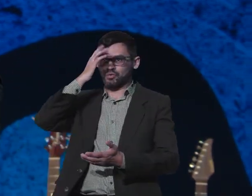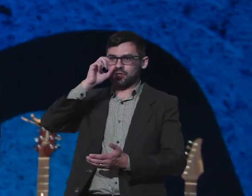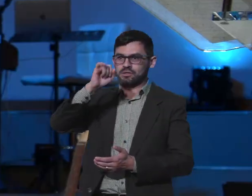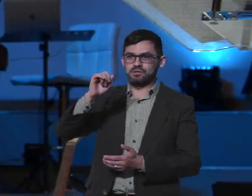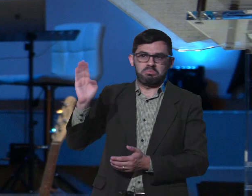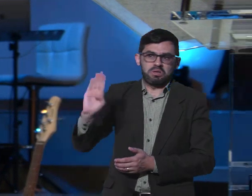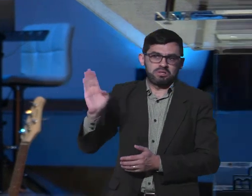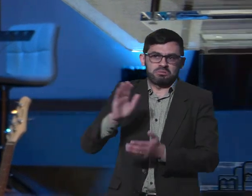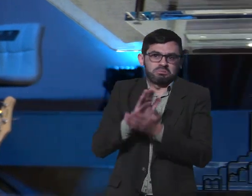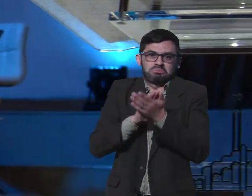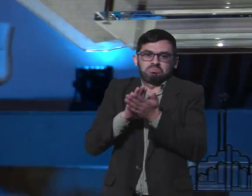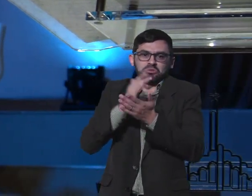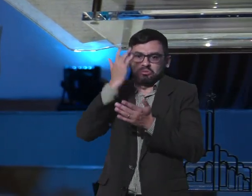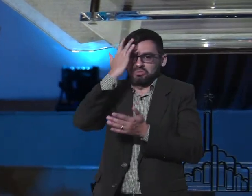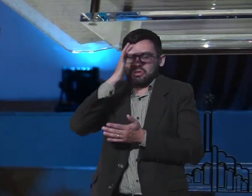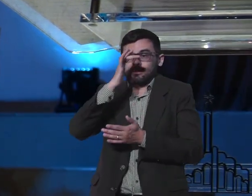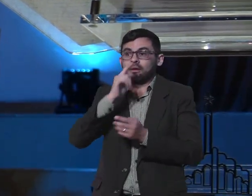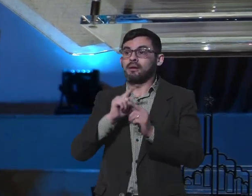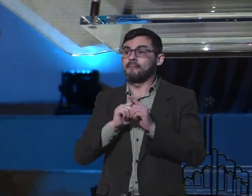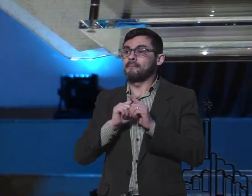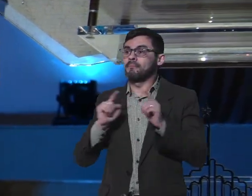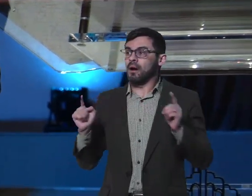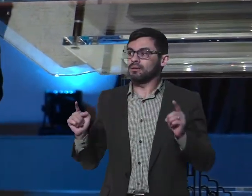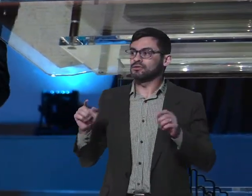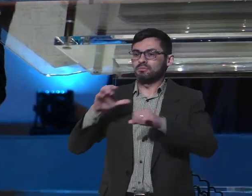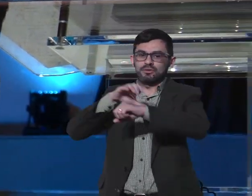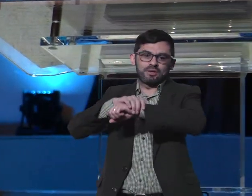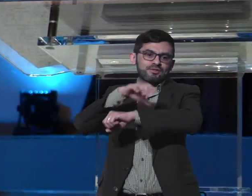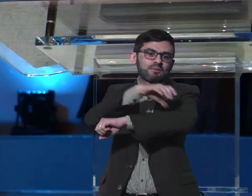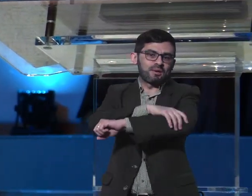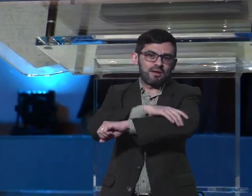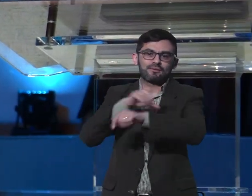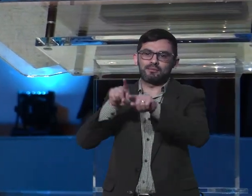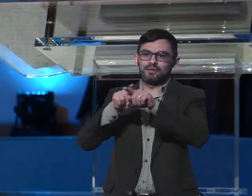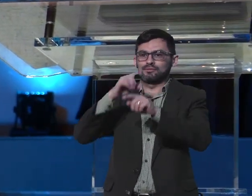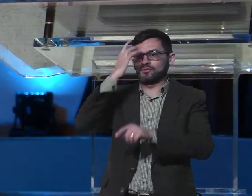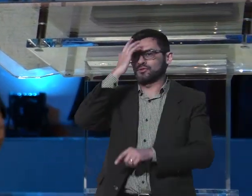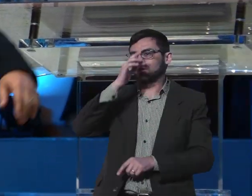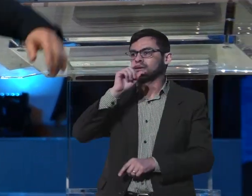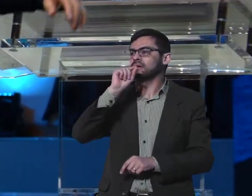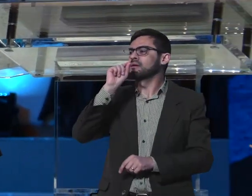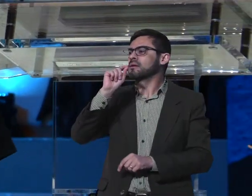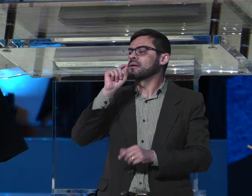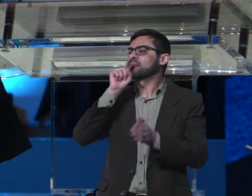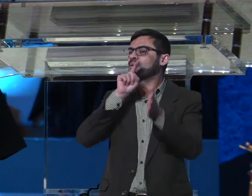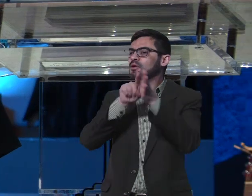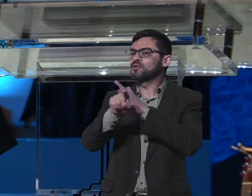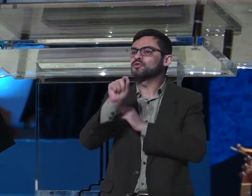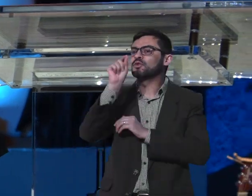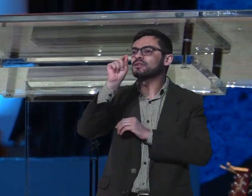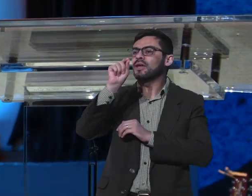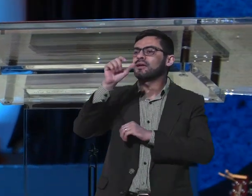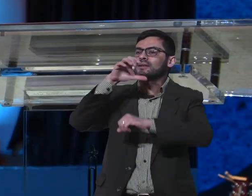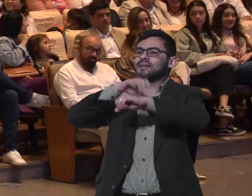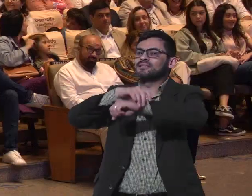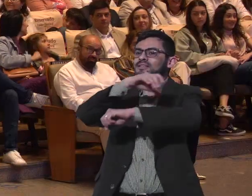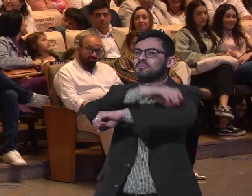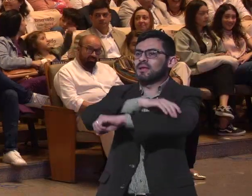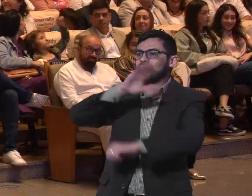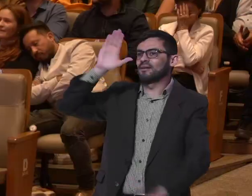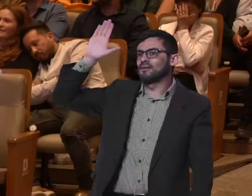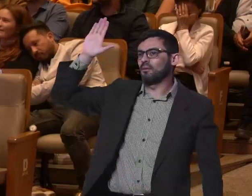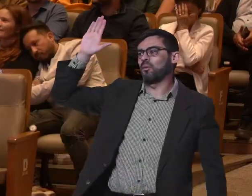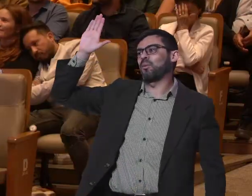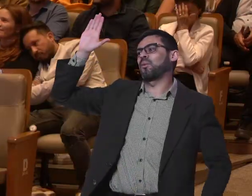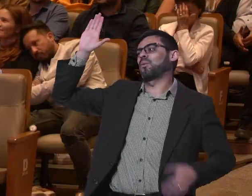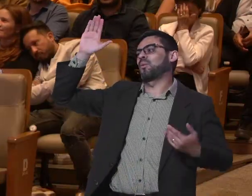batista também. Nem assembleia, porque deve ter uns assembleanos aqui. Quem veio da assembleia aí? Ah,